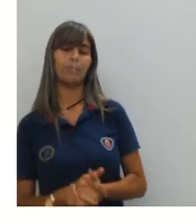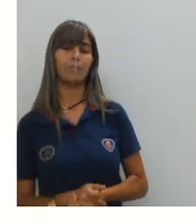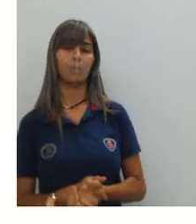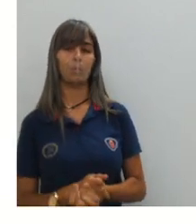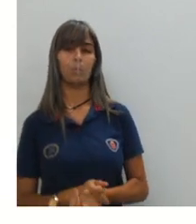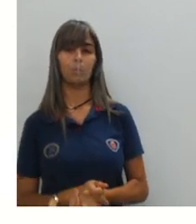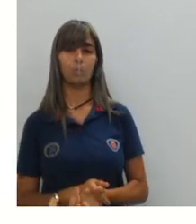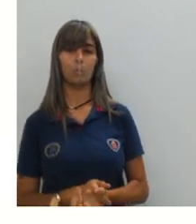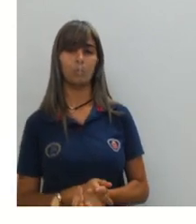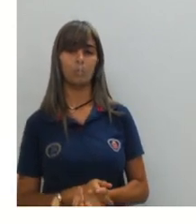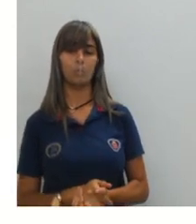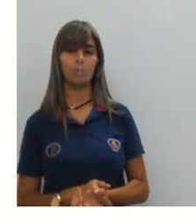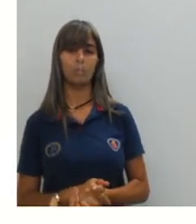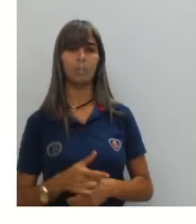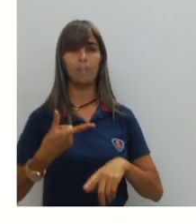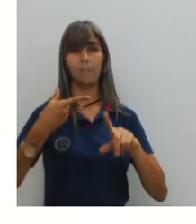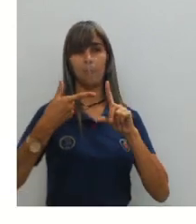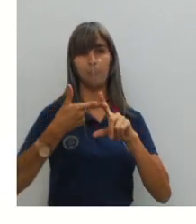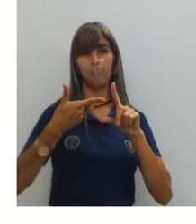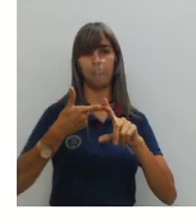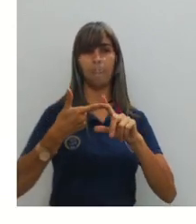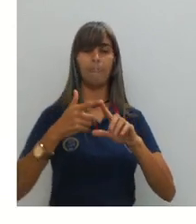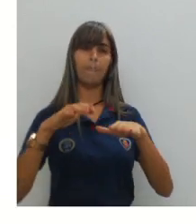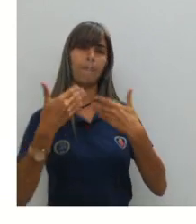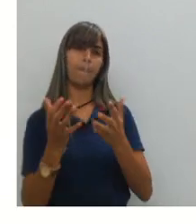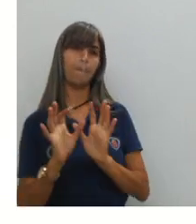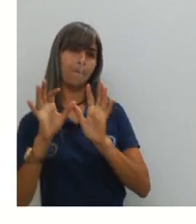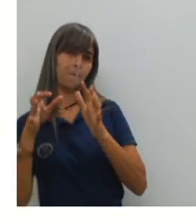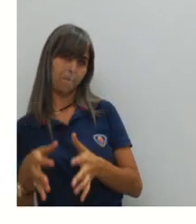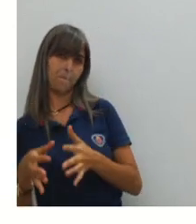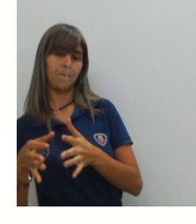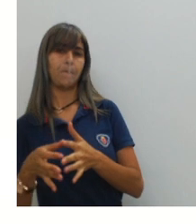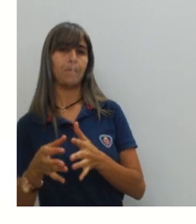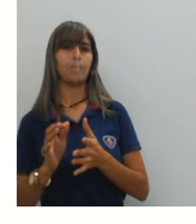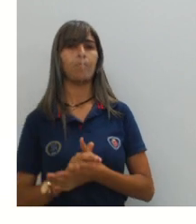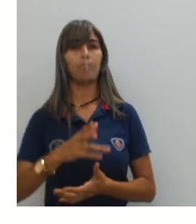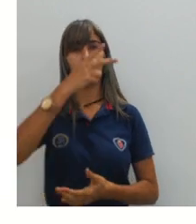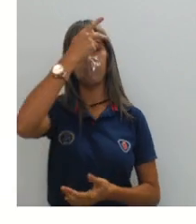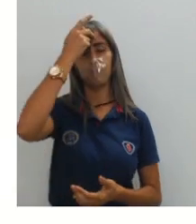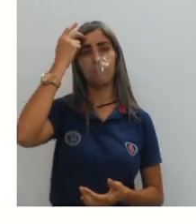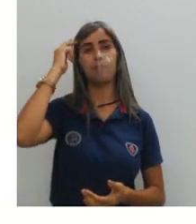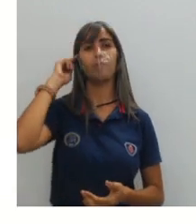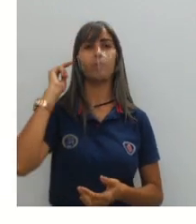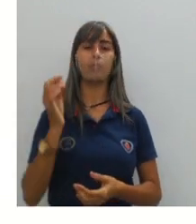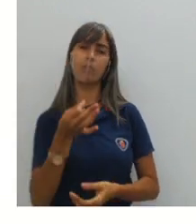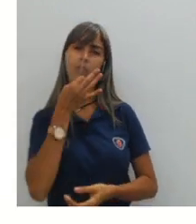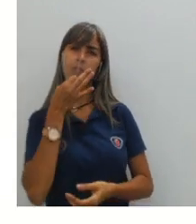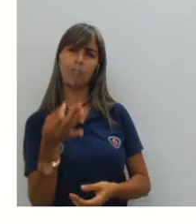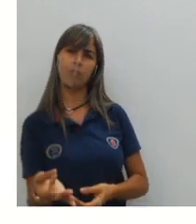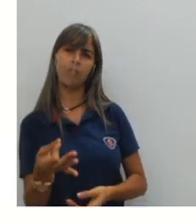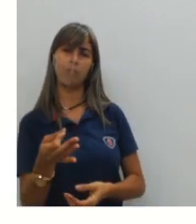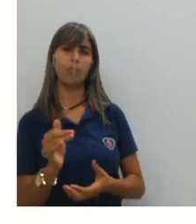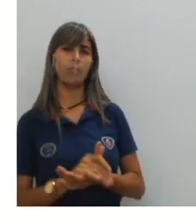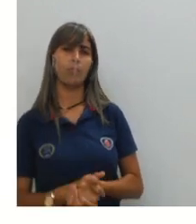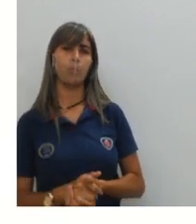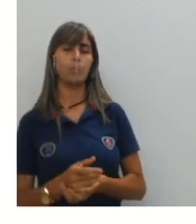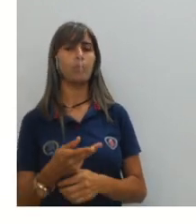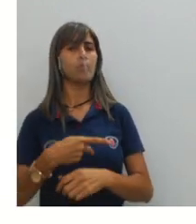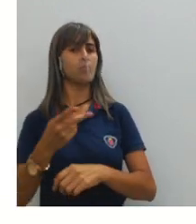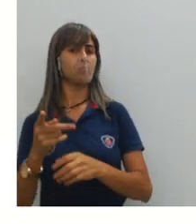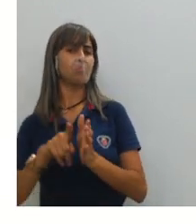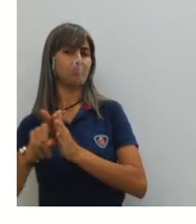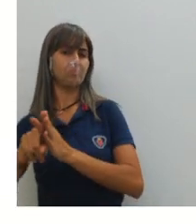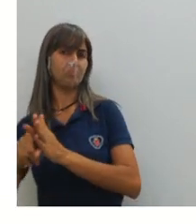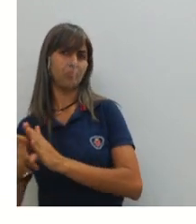senso comum. Número 2. Quando um grupo de indivíduos questiona o que é transmitido e busca outras fontes